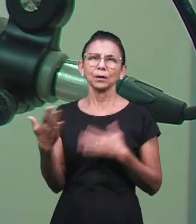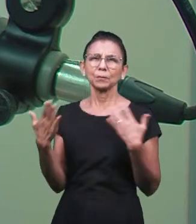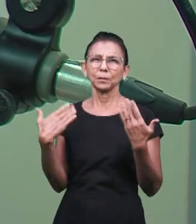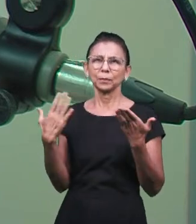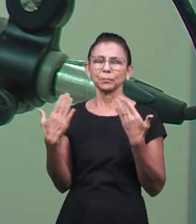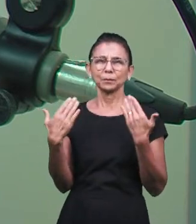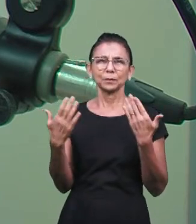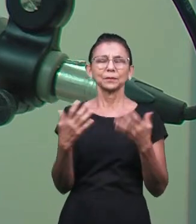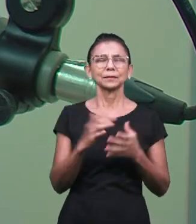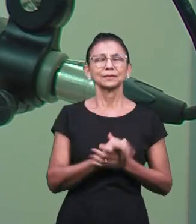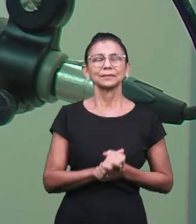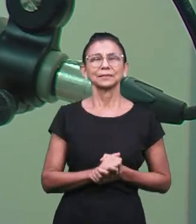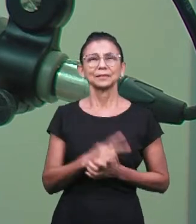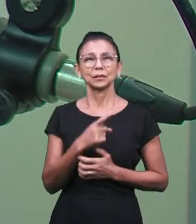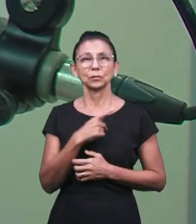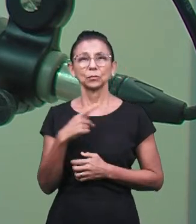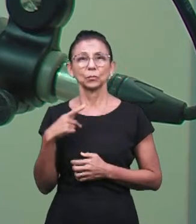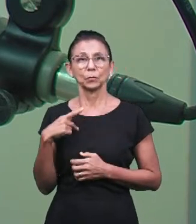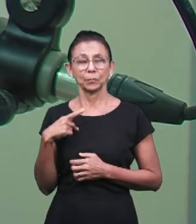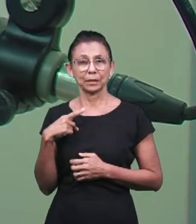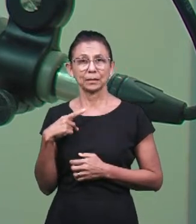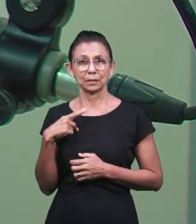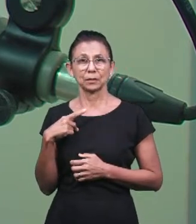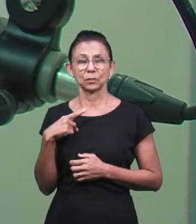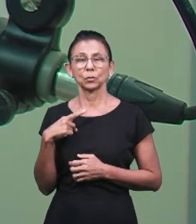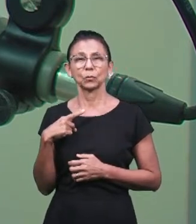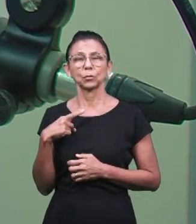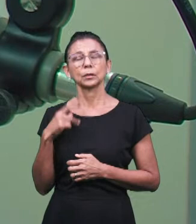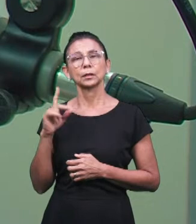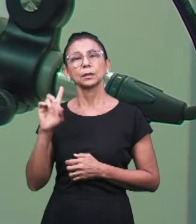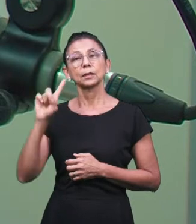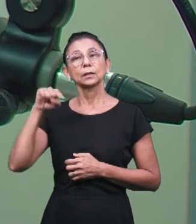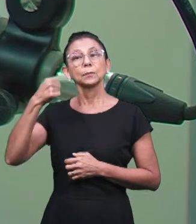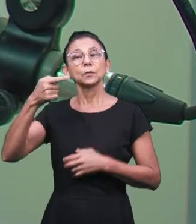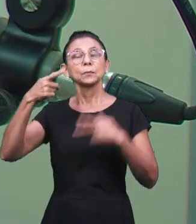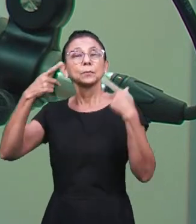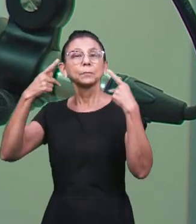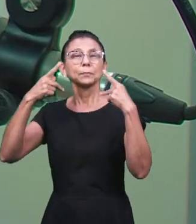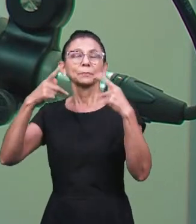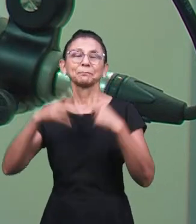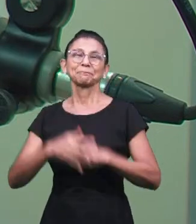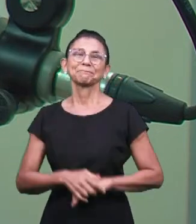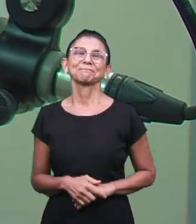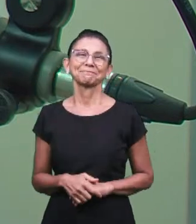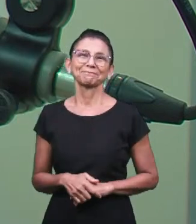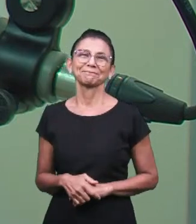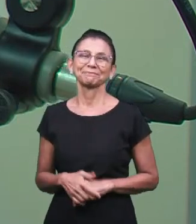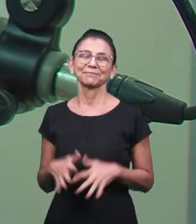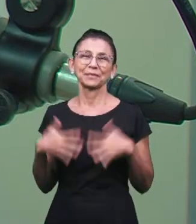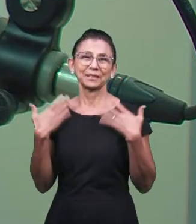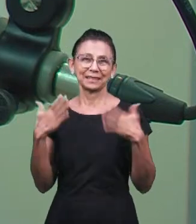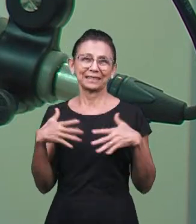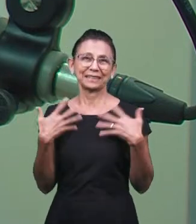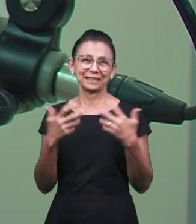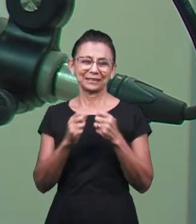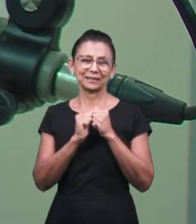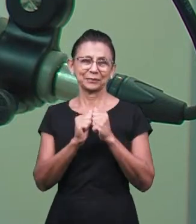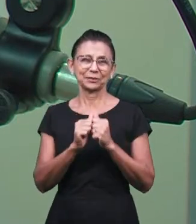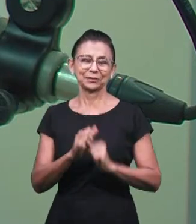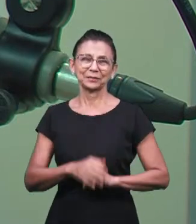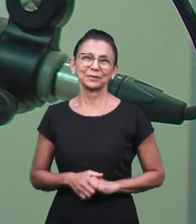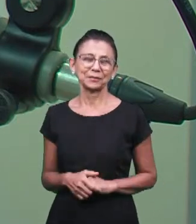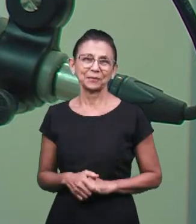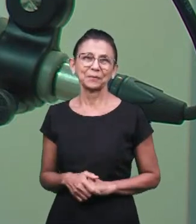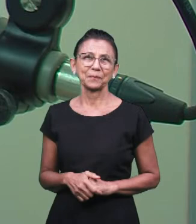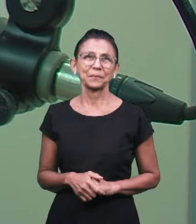com o pastor que vai estar na condução do culto daqui a pouquinho, e é uma alegria estarmos juntos nesse momento, já a partir